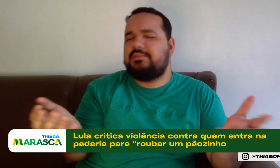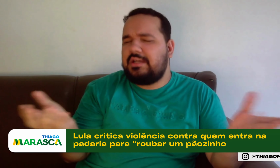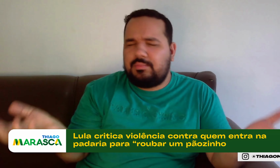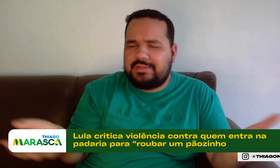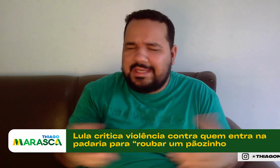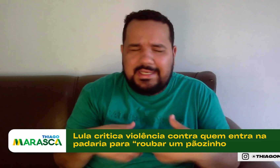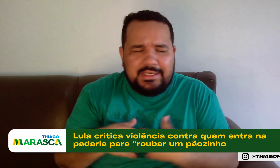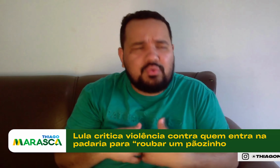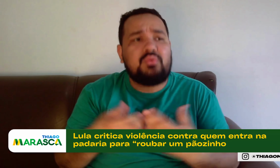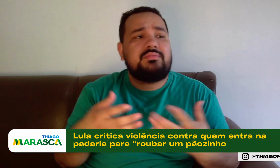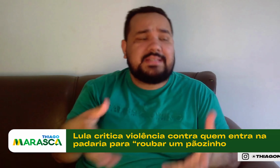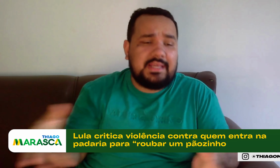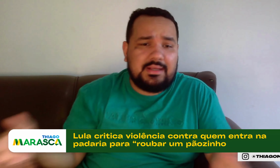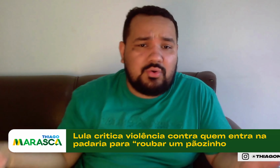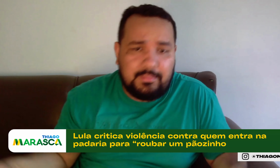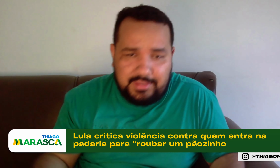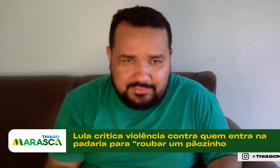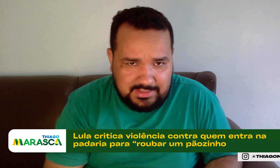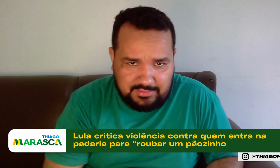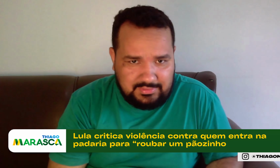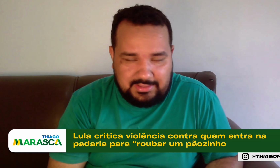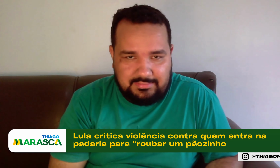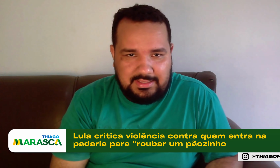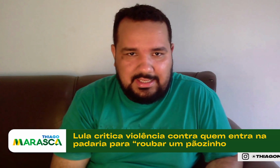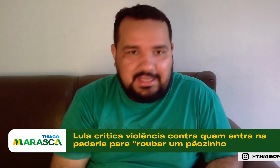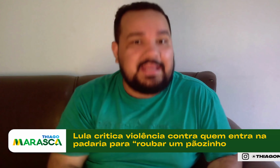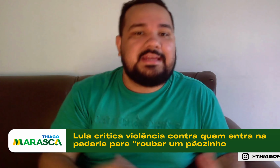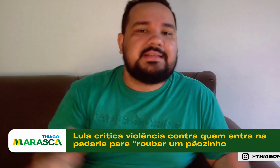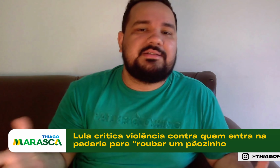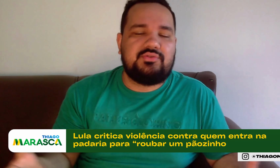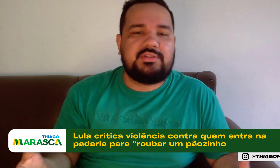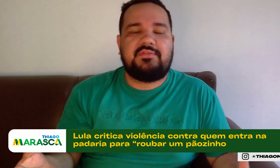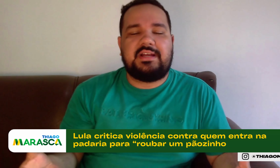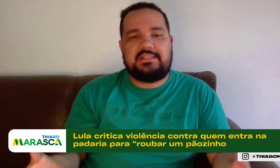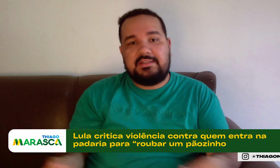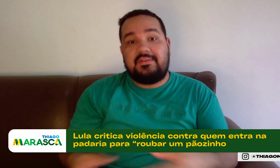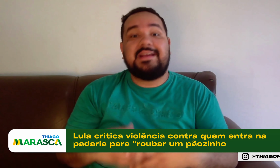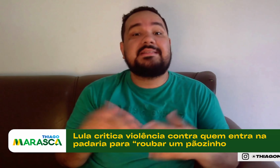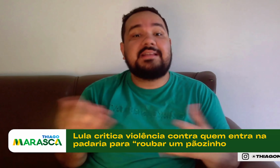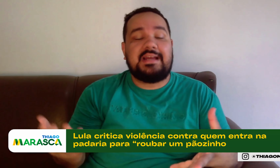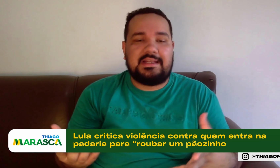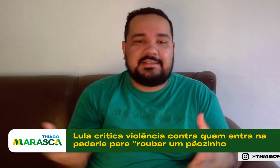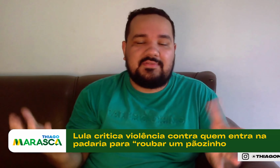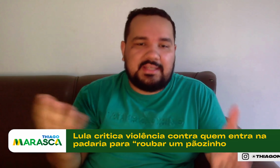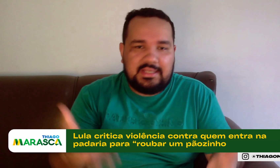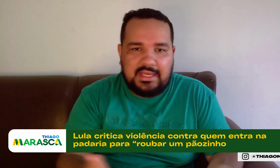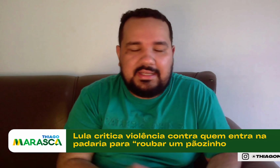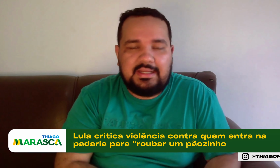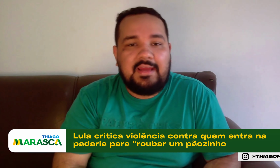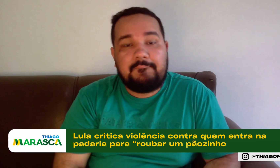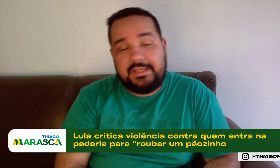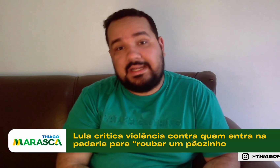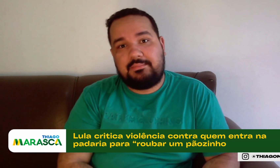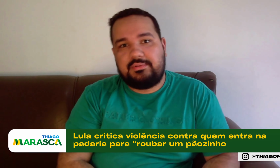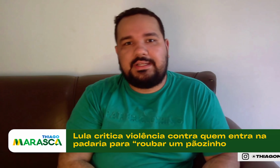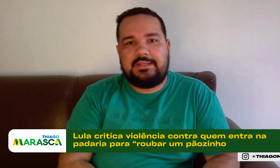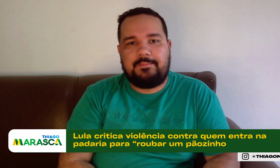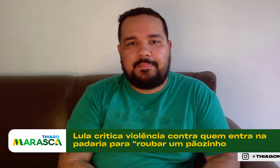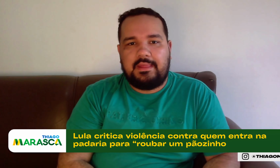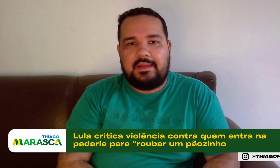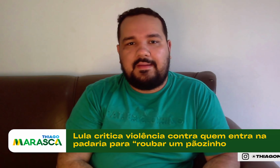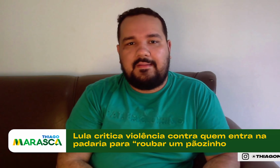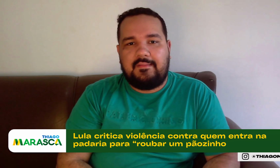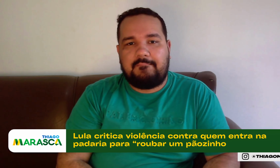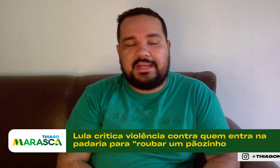justificado não porque ele não consegue comprar o celular é essa justificativa essa narrativa que querem pregar por